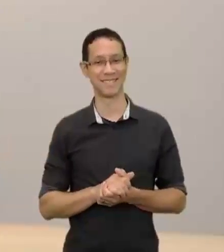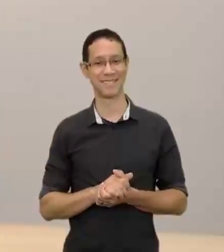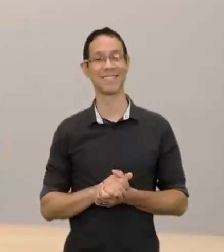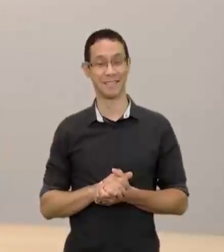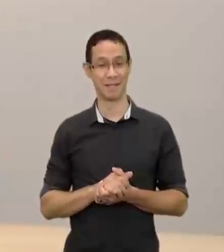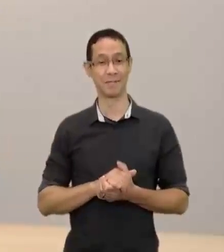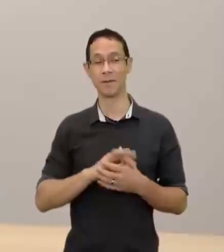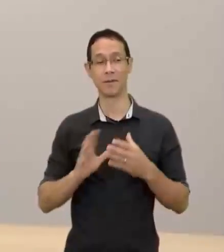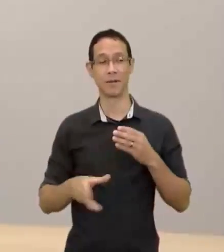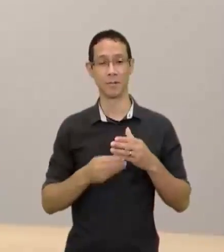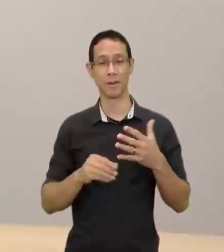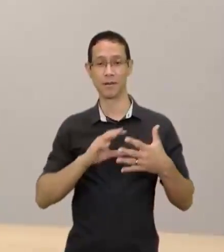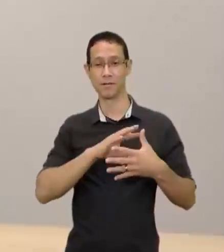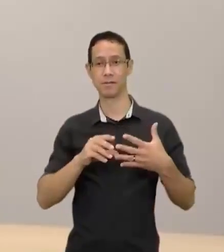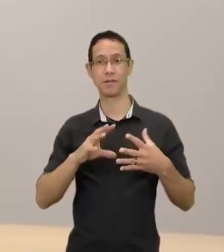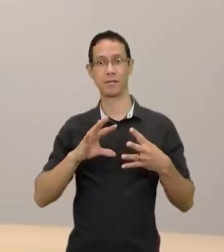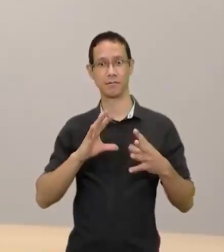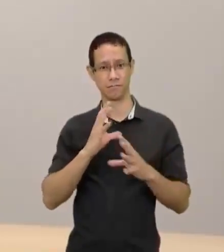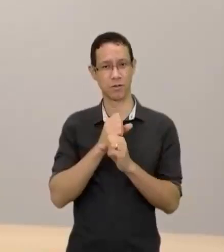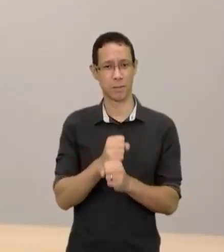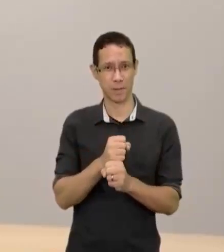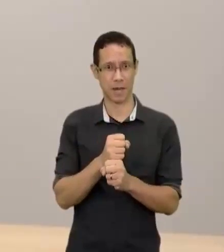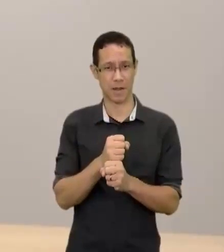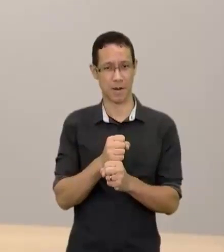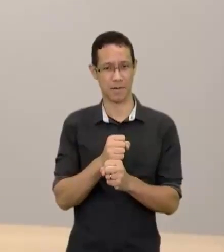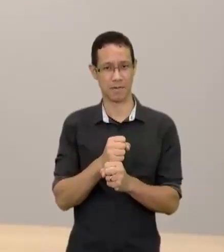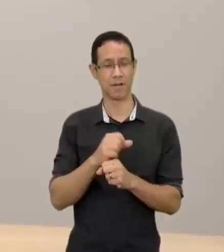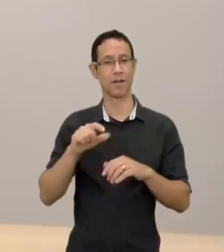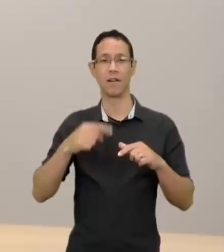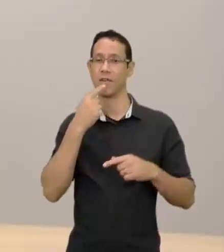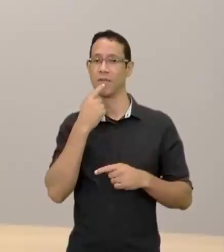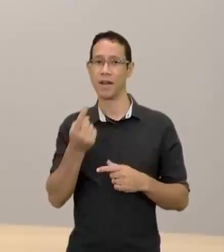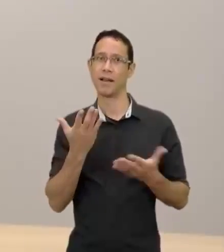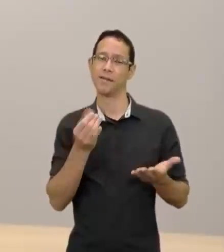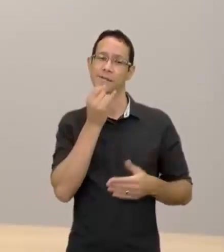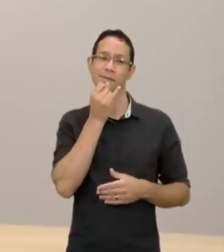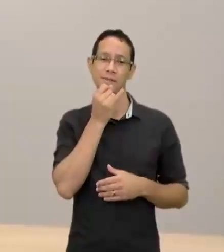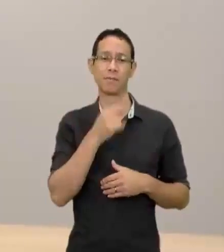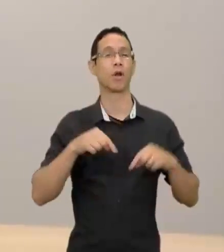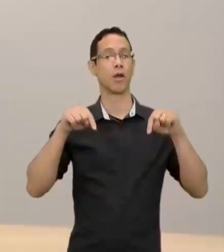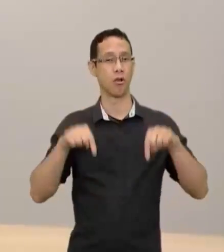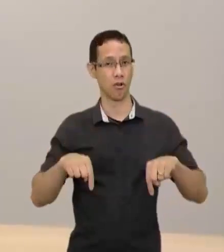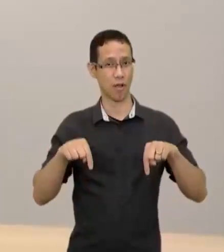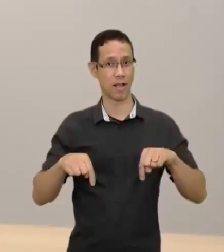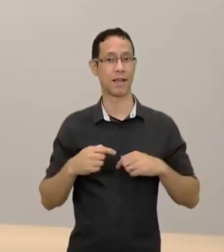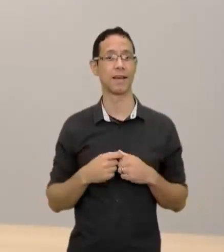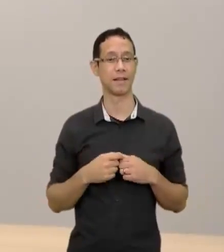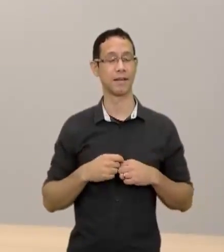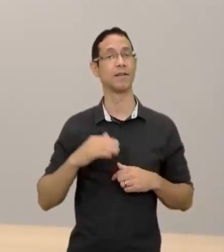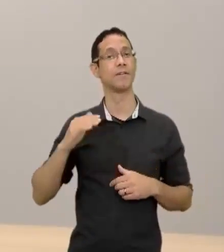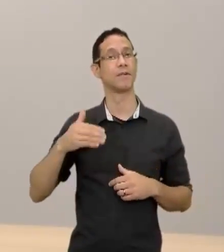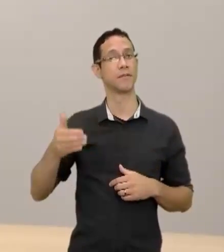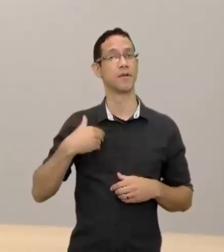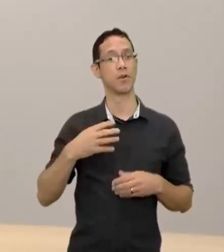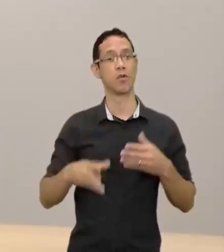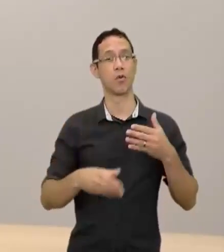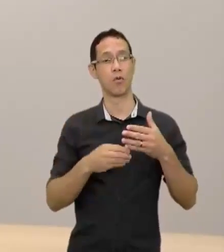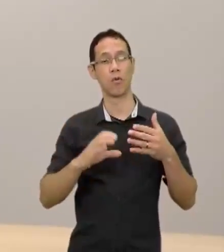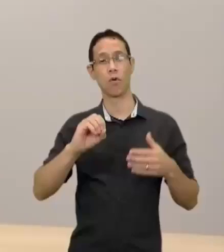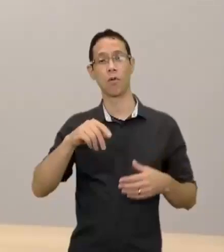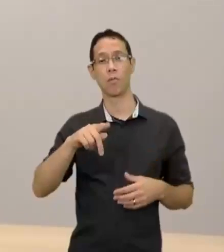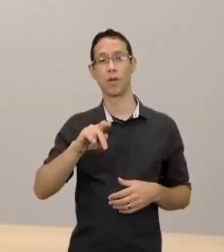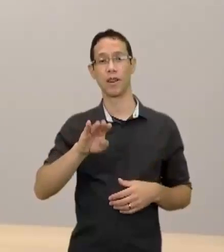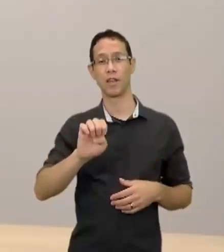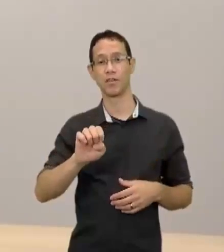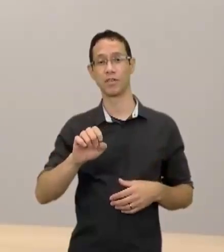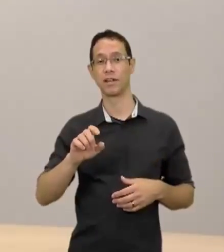5 componentes que eles se integram. Então em alguns momentos vocês vão ver a gente falando assim, ó. Agora, vocês vão lá no componente 3,